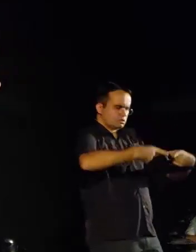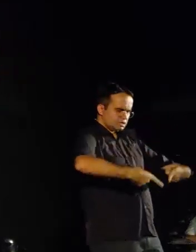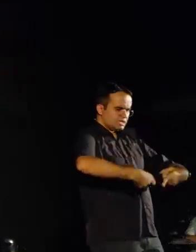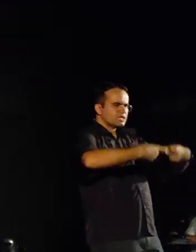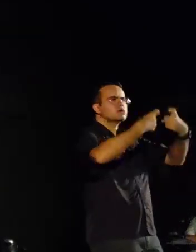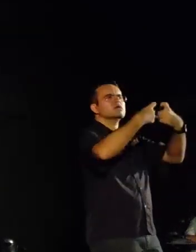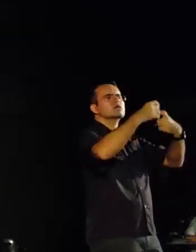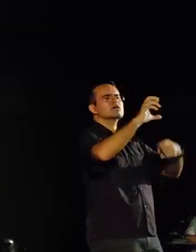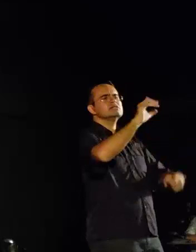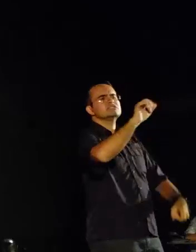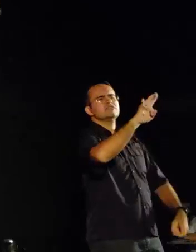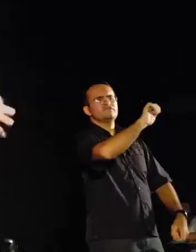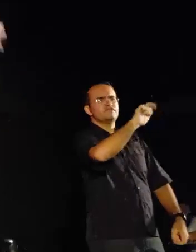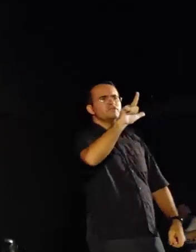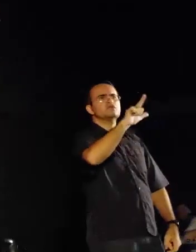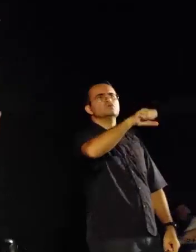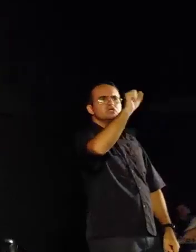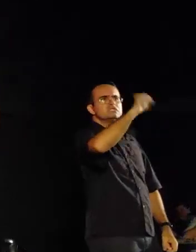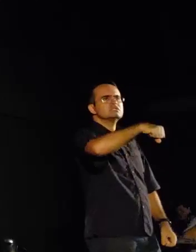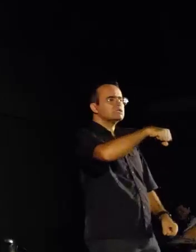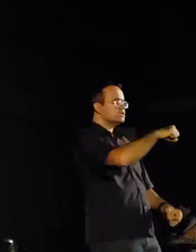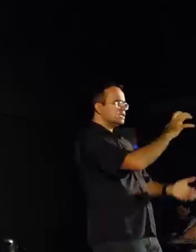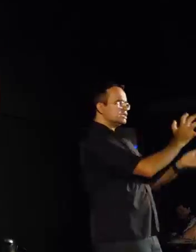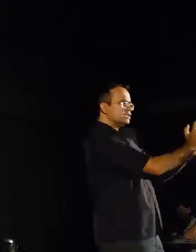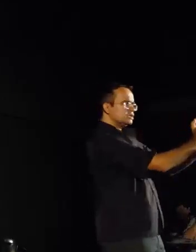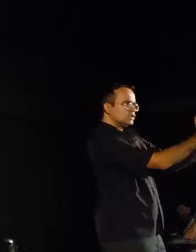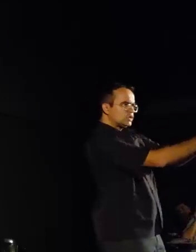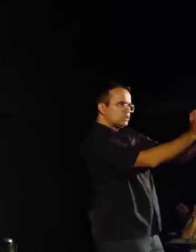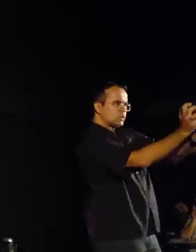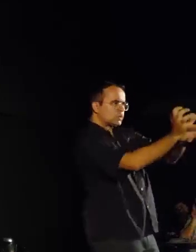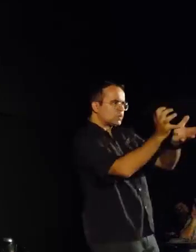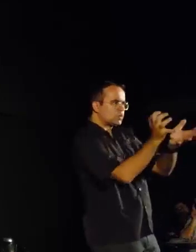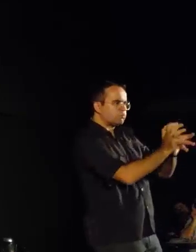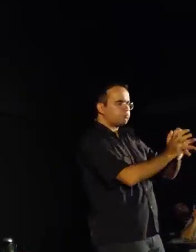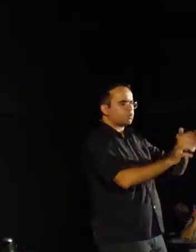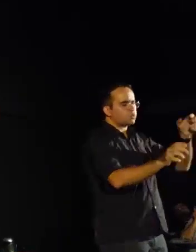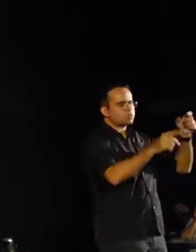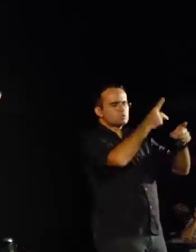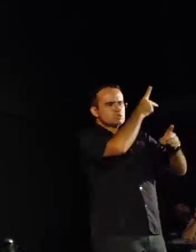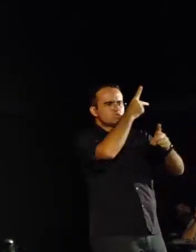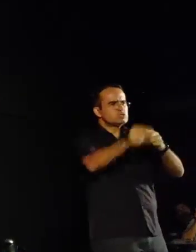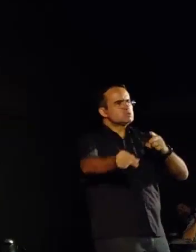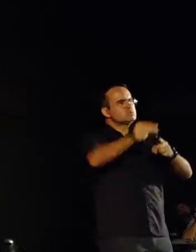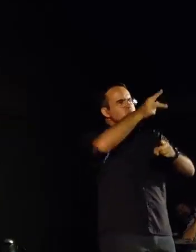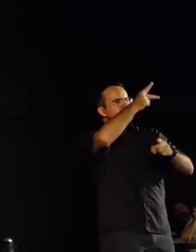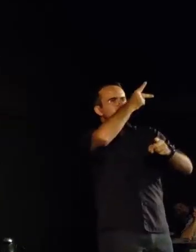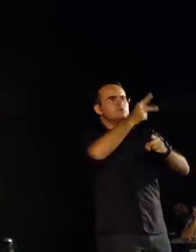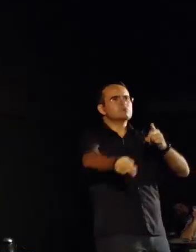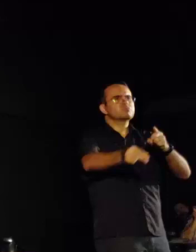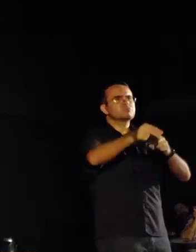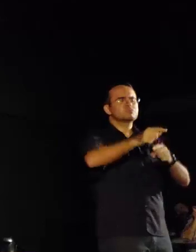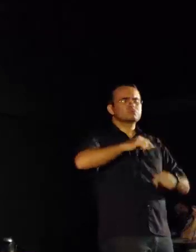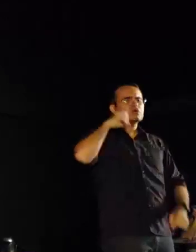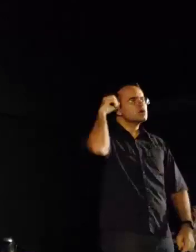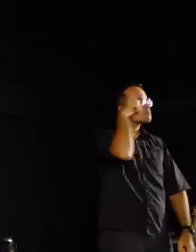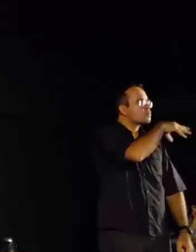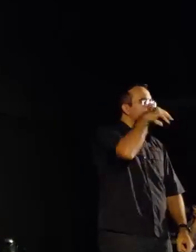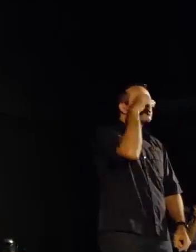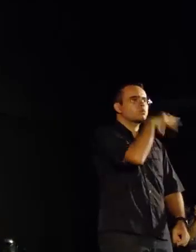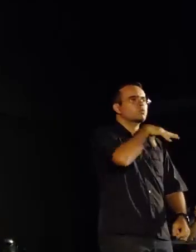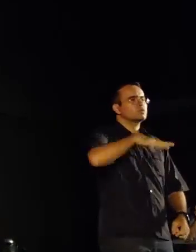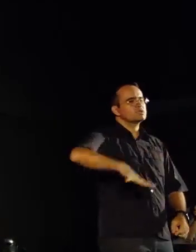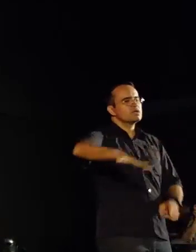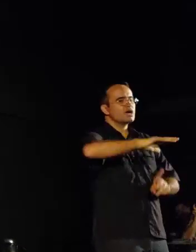civil contra setores que procuram espoliá-la da maneira mais brutal possível. Certo? E pelo menos